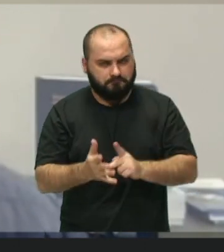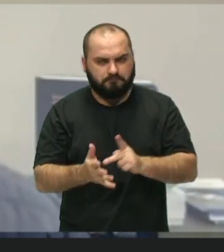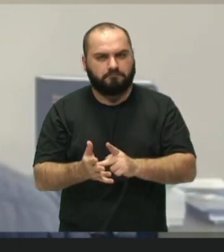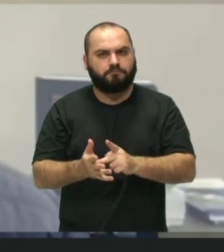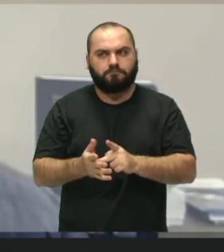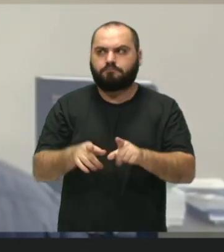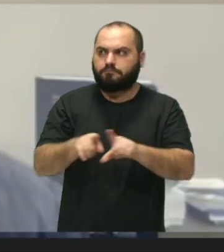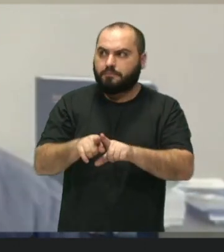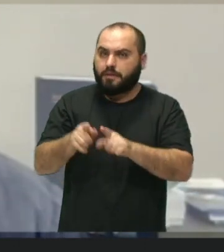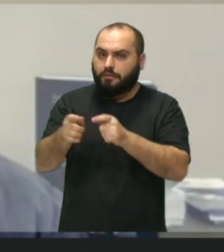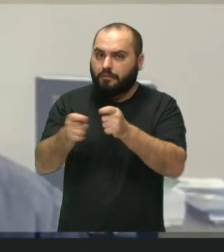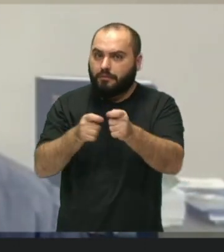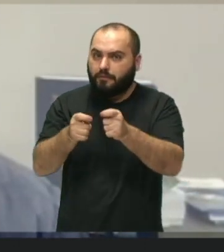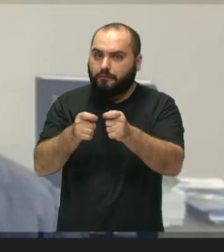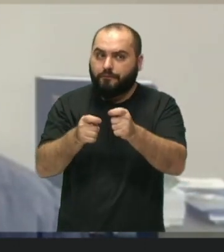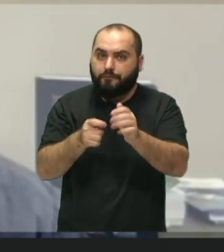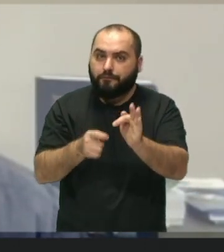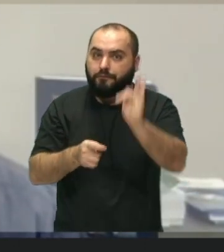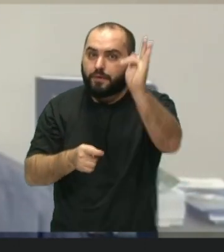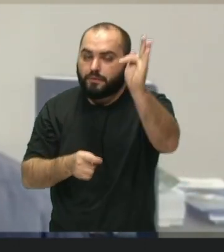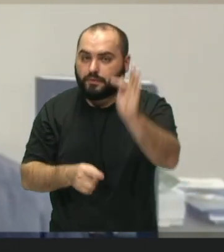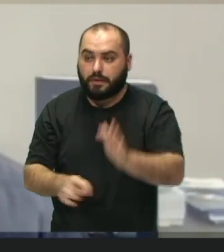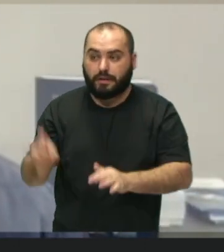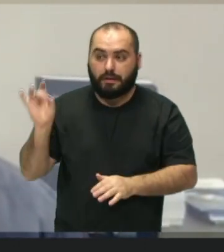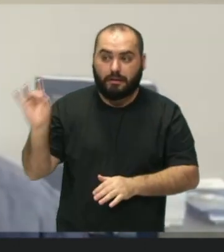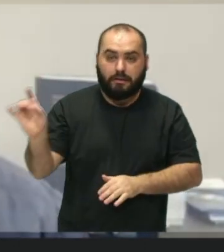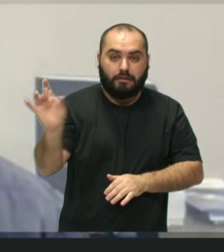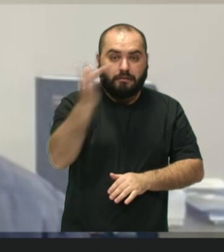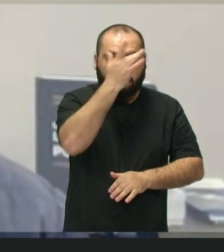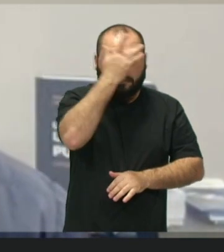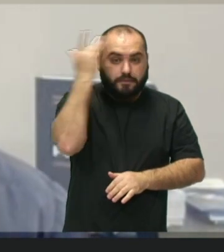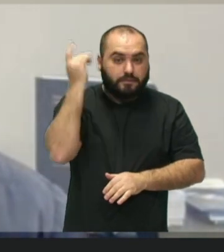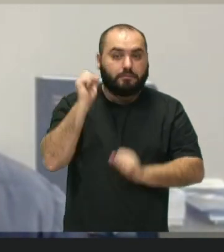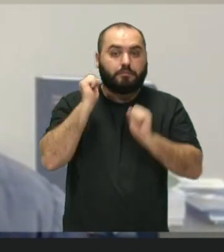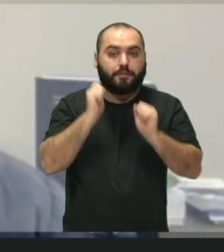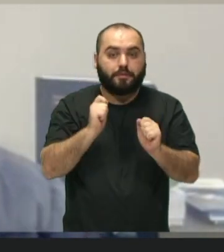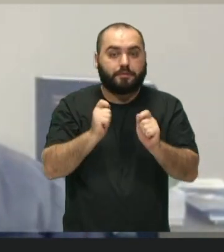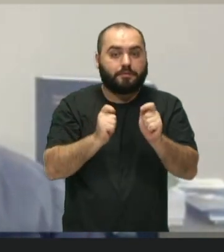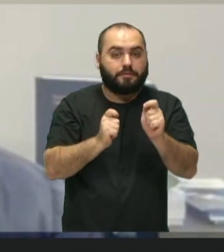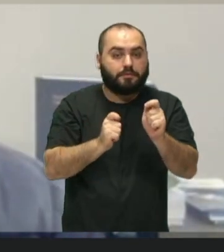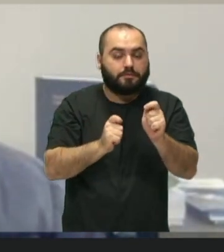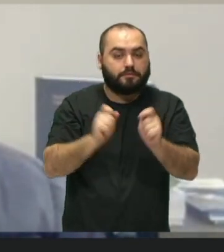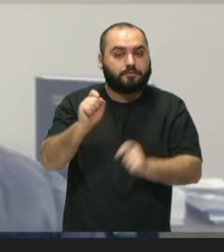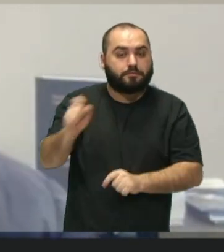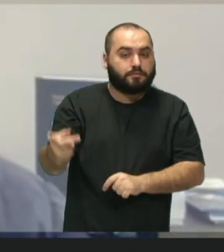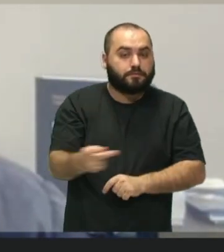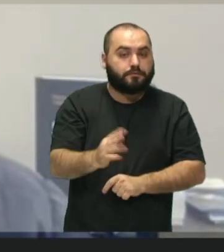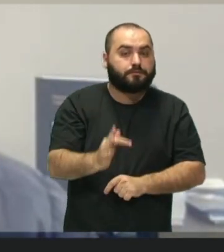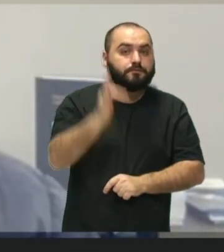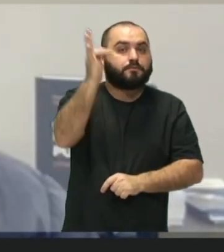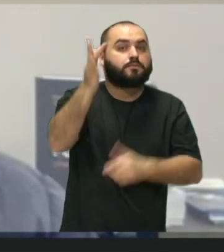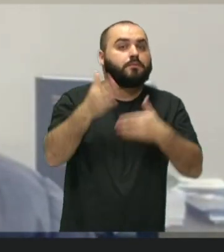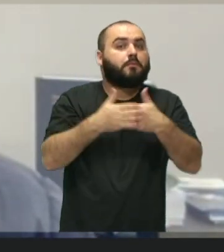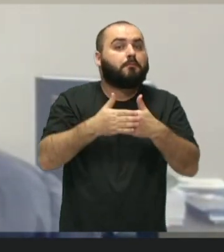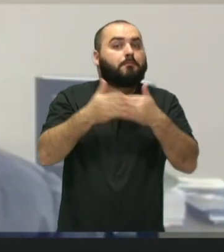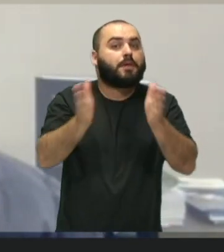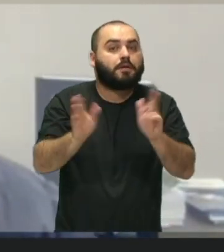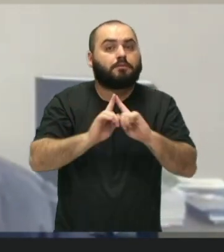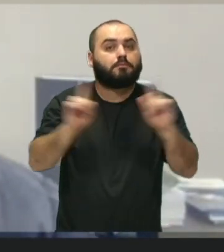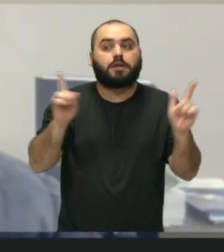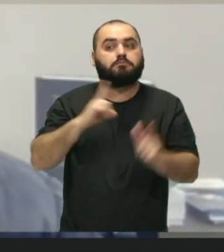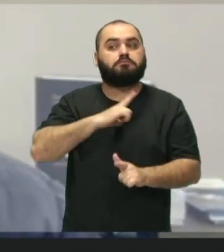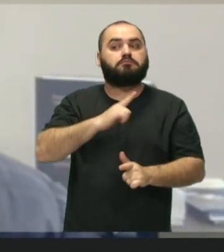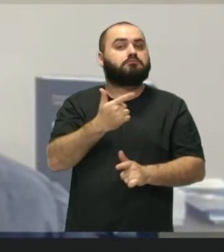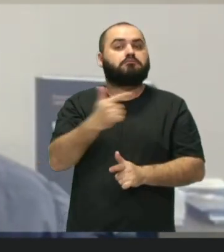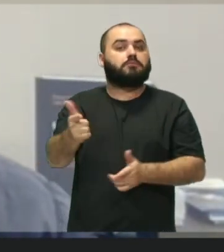futuros. Nós queremos entregar para cada participante oportunidades de negócios futuras. licitações que estão abertas, mas que ainda não